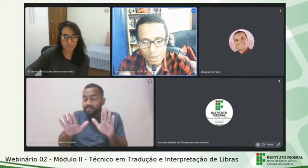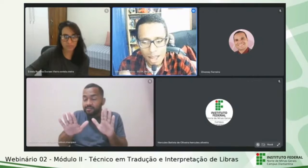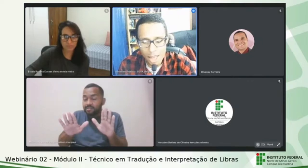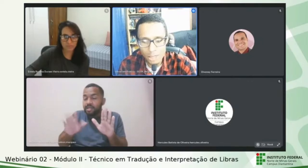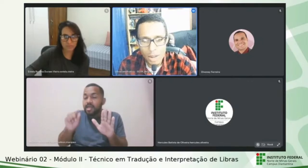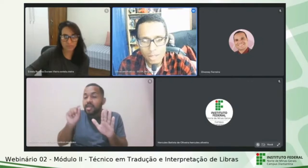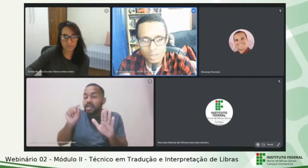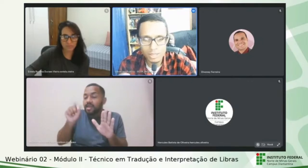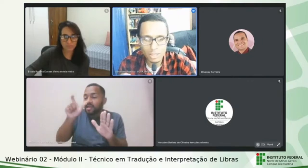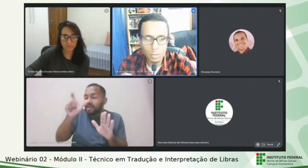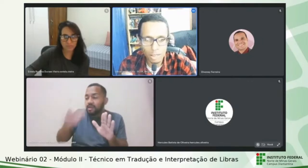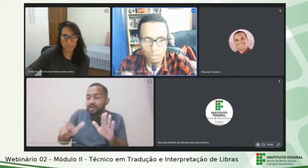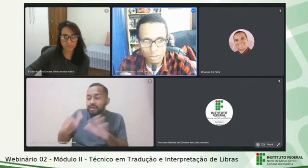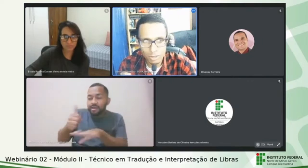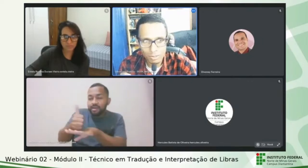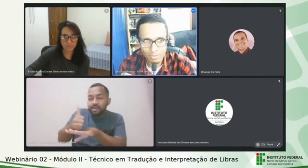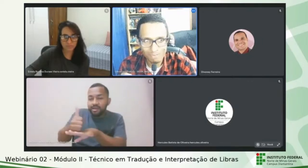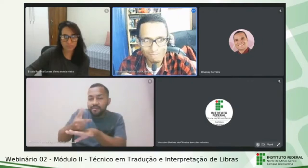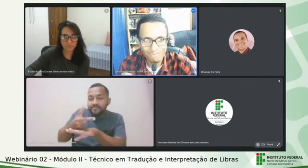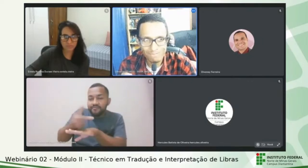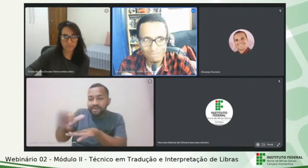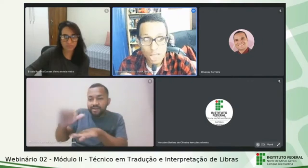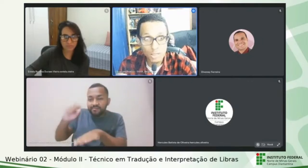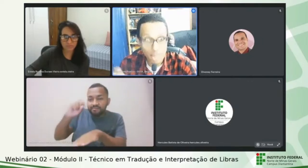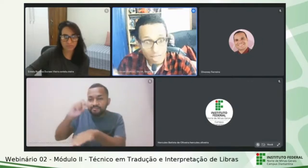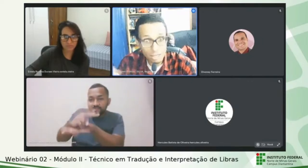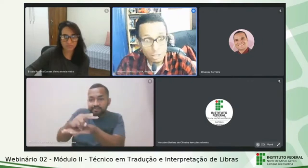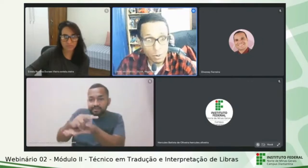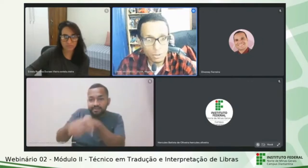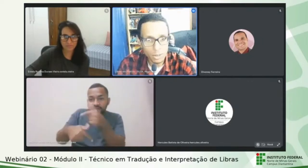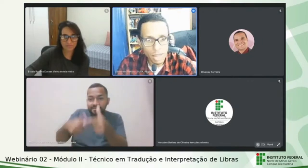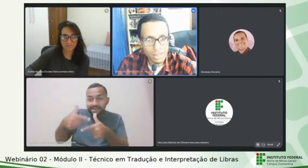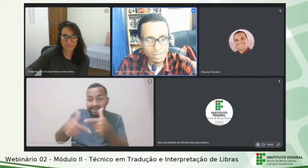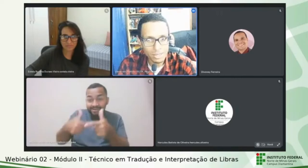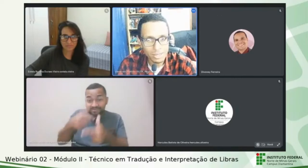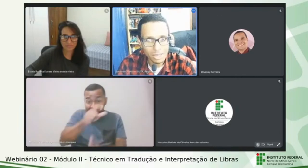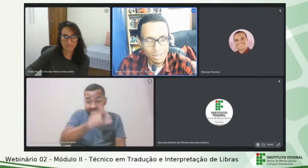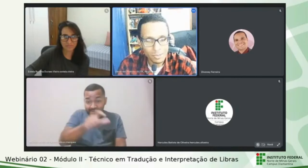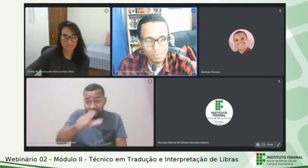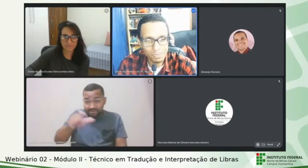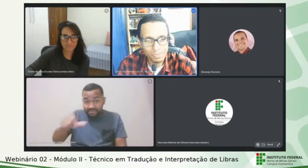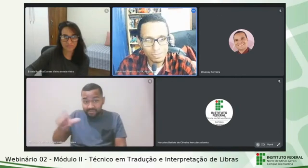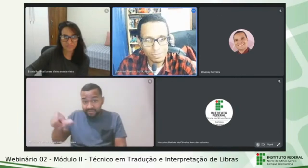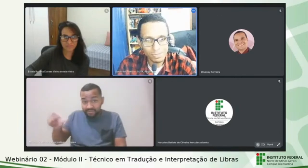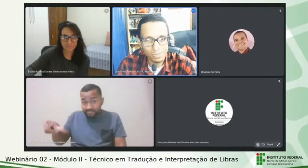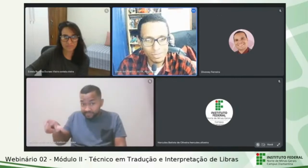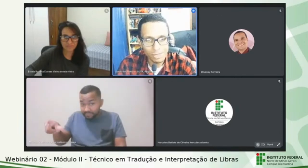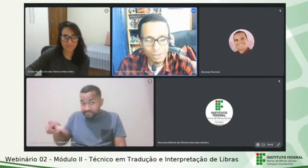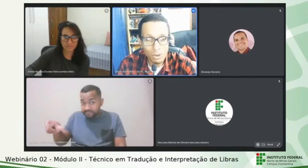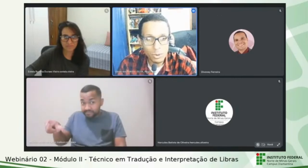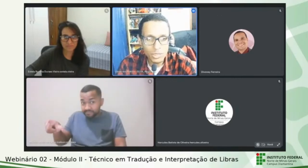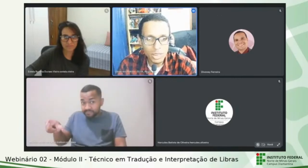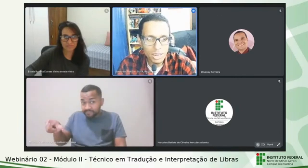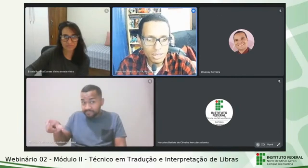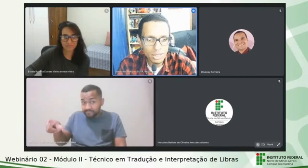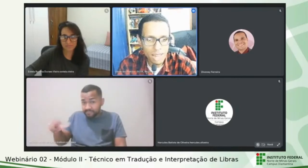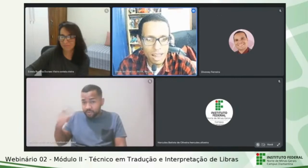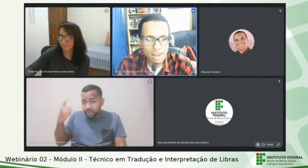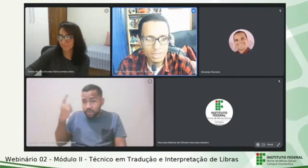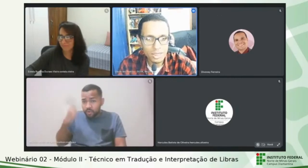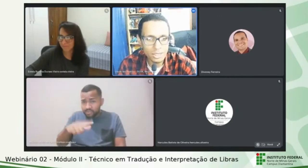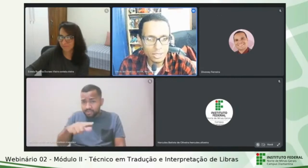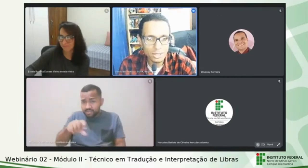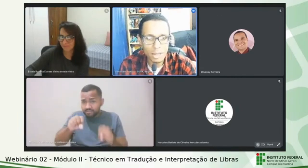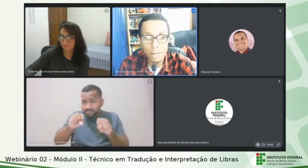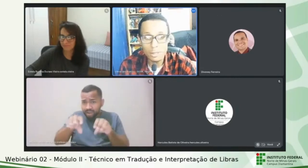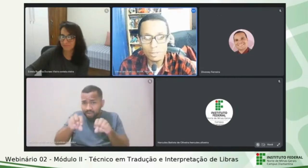estarão atuando nesse espaço? Será que esses profissionais vão conseguir ensinar a